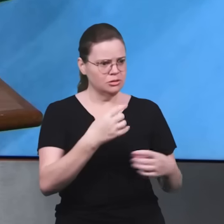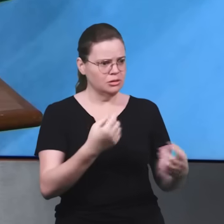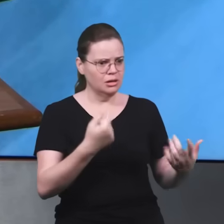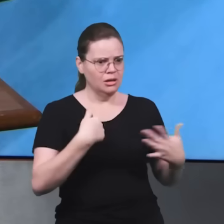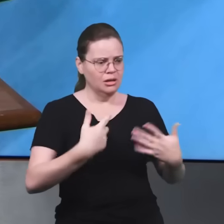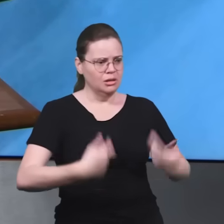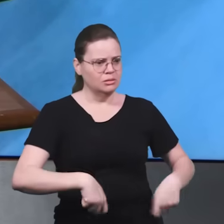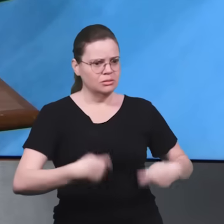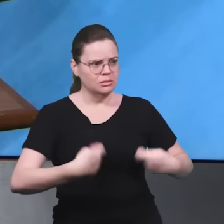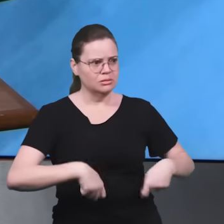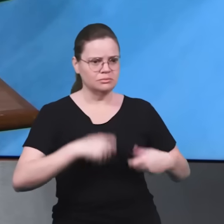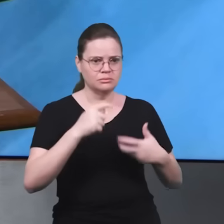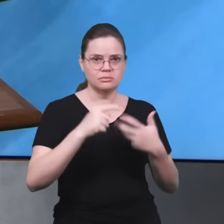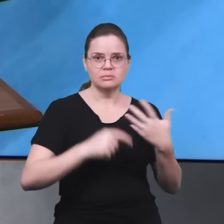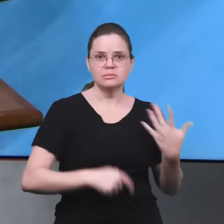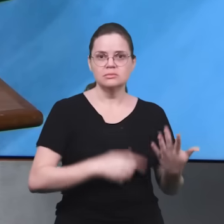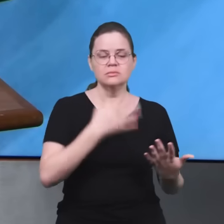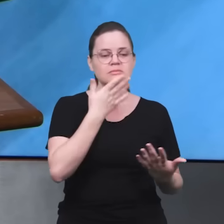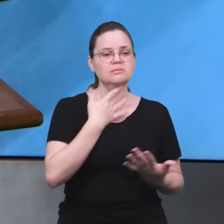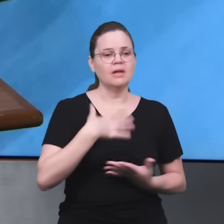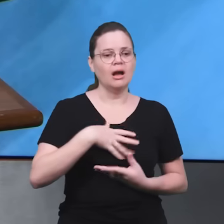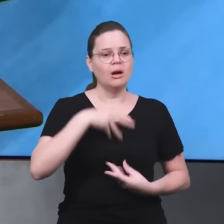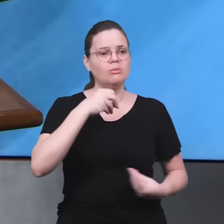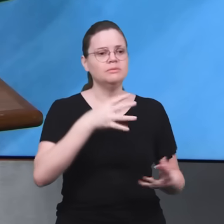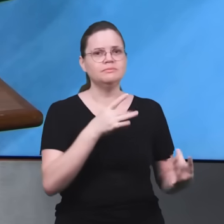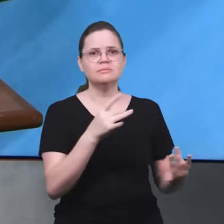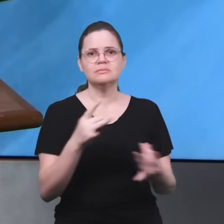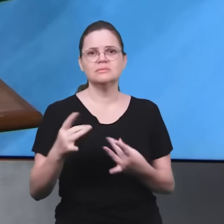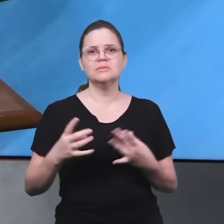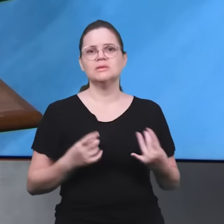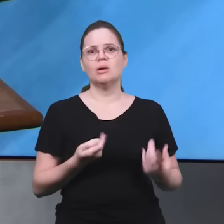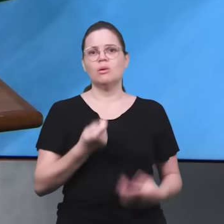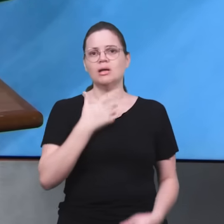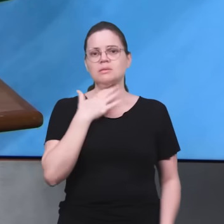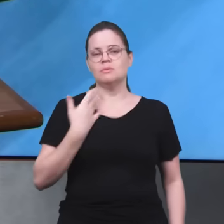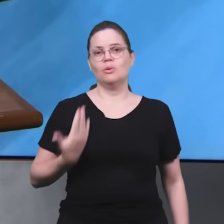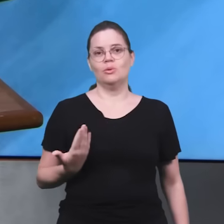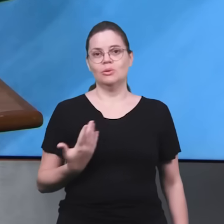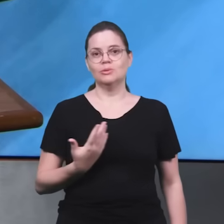a sede e desfalecido. Mas